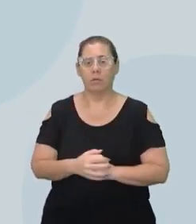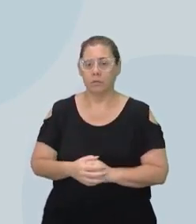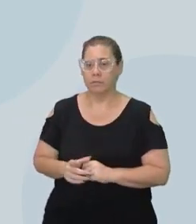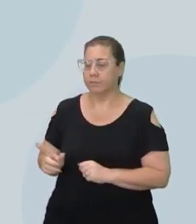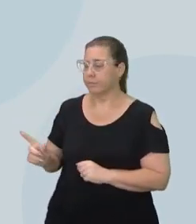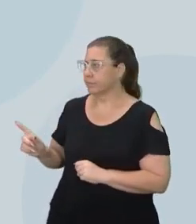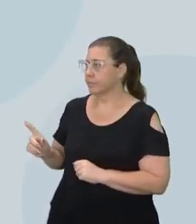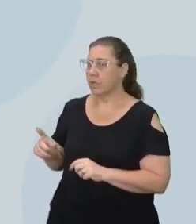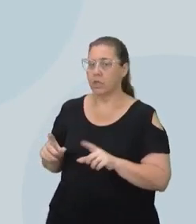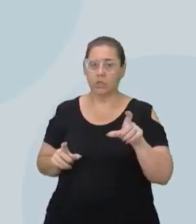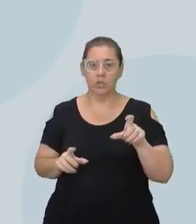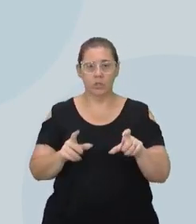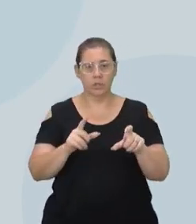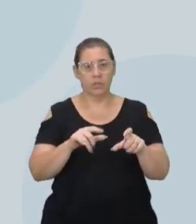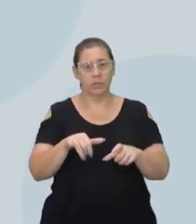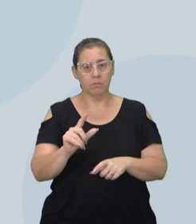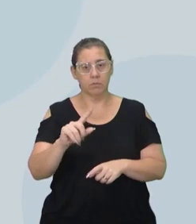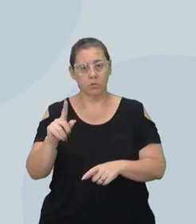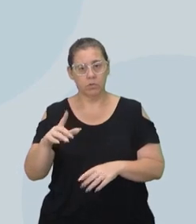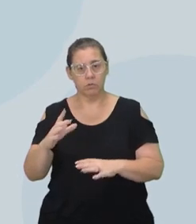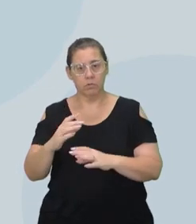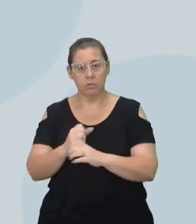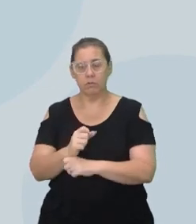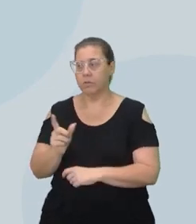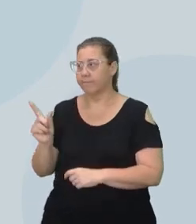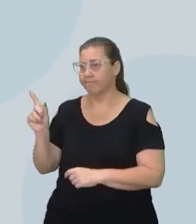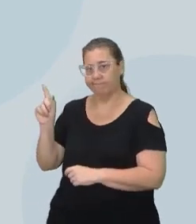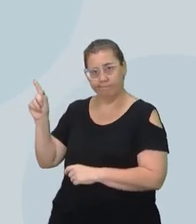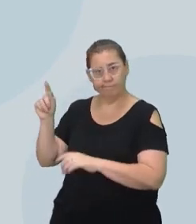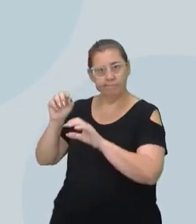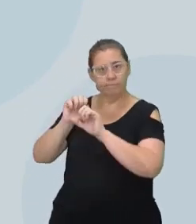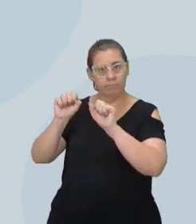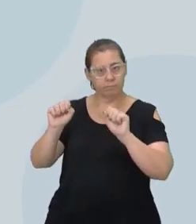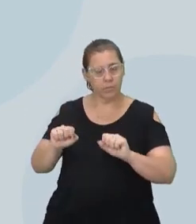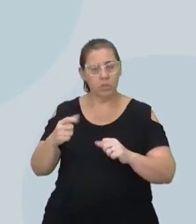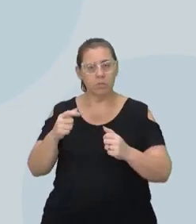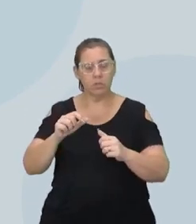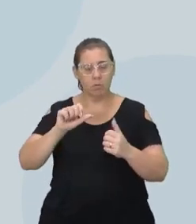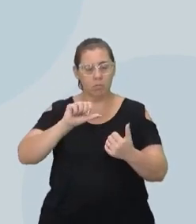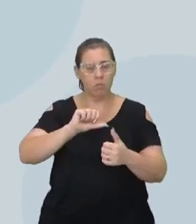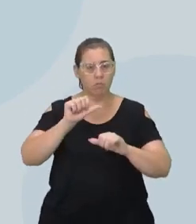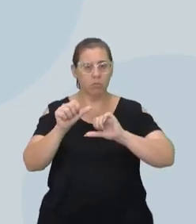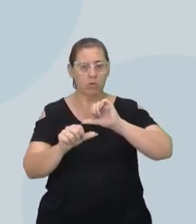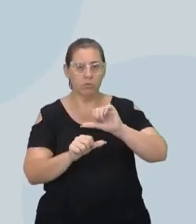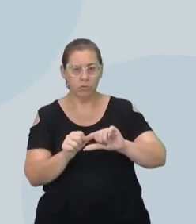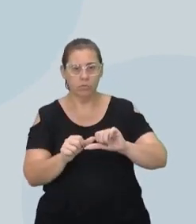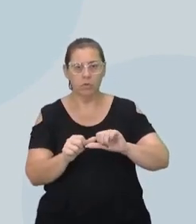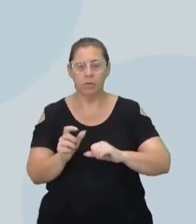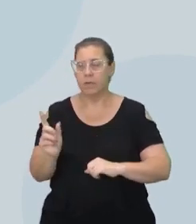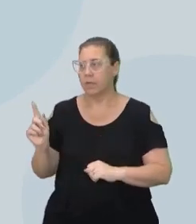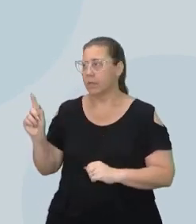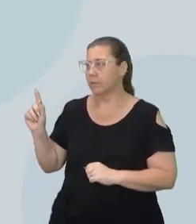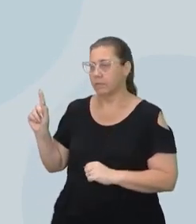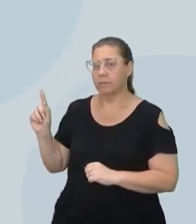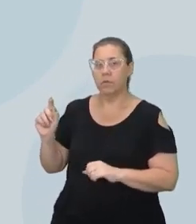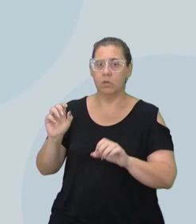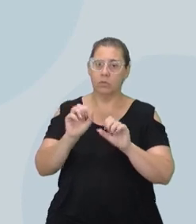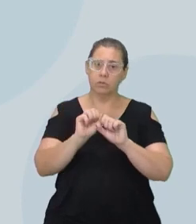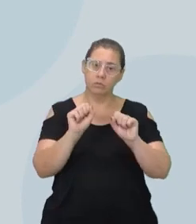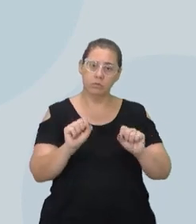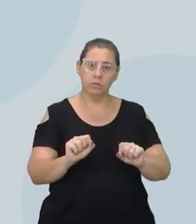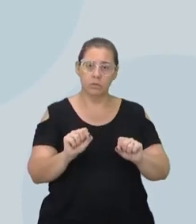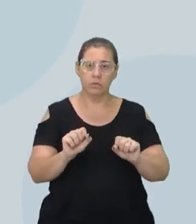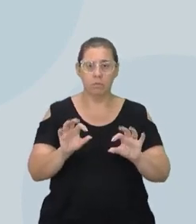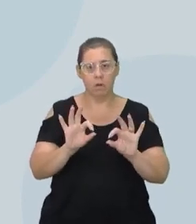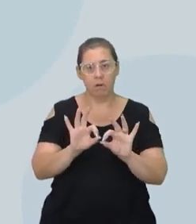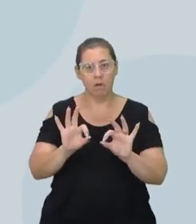x, y, z da solução desse sistema. Então, eu preciso transformar aqui essa matriz num sistema